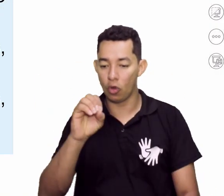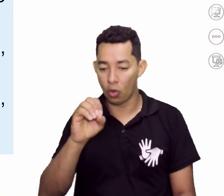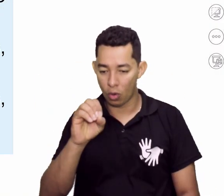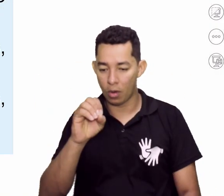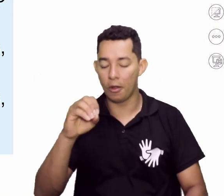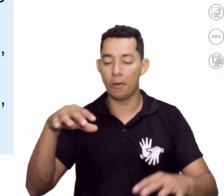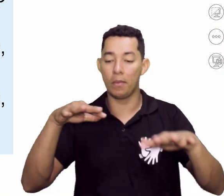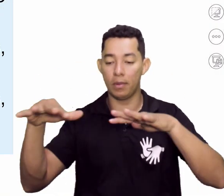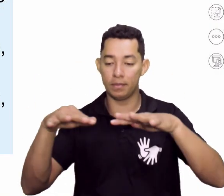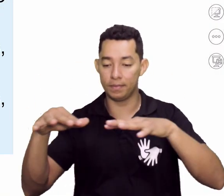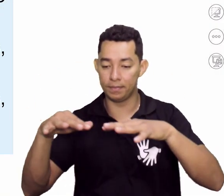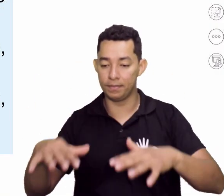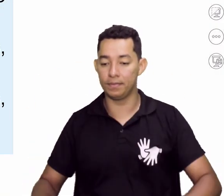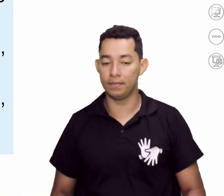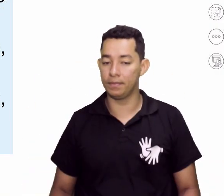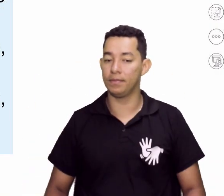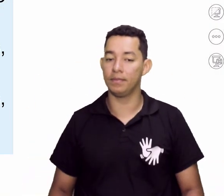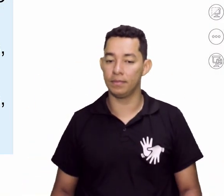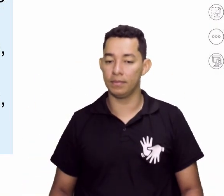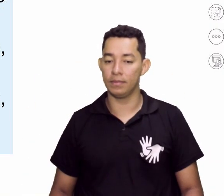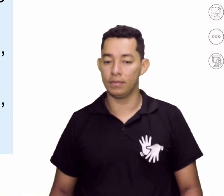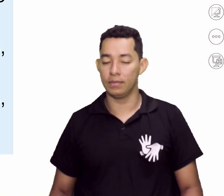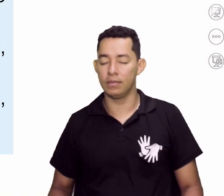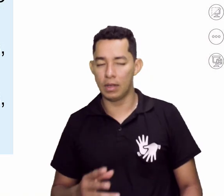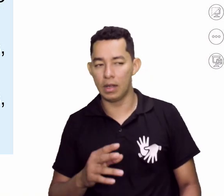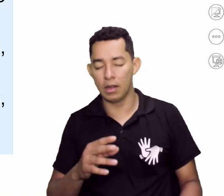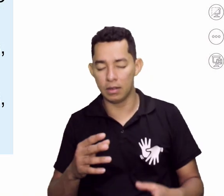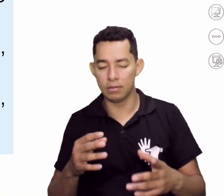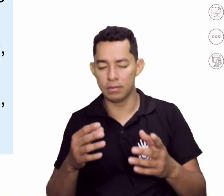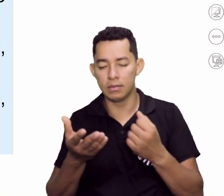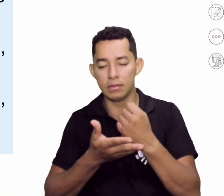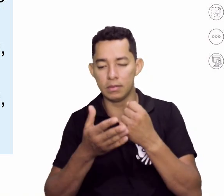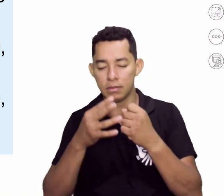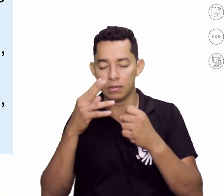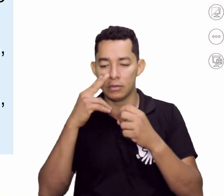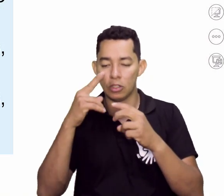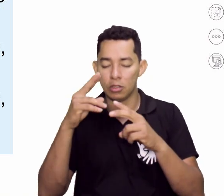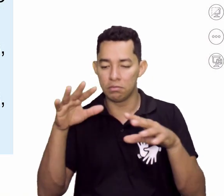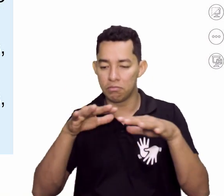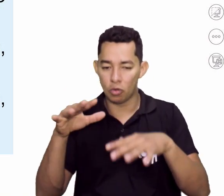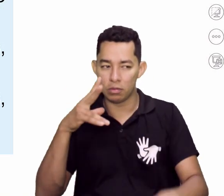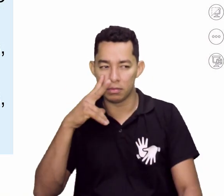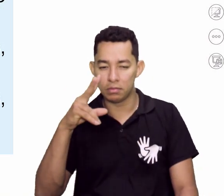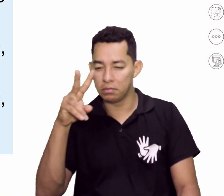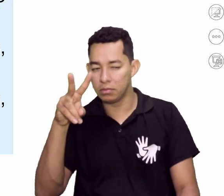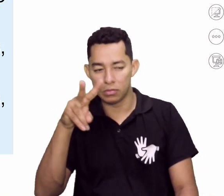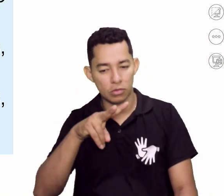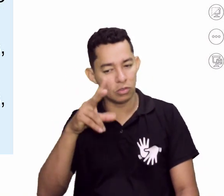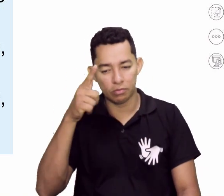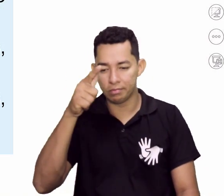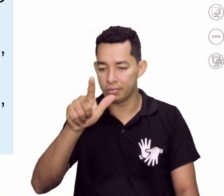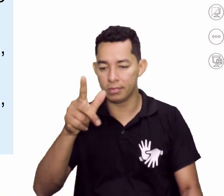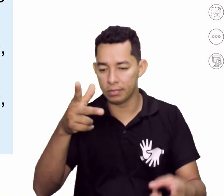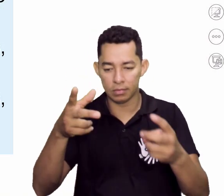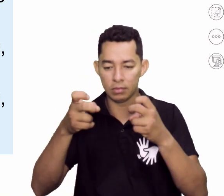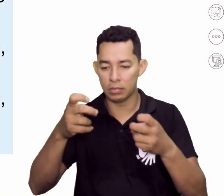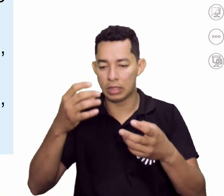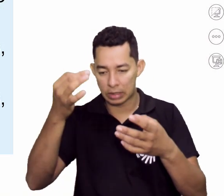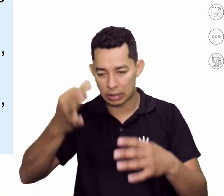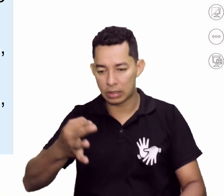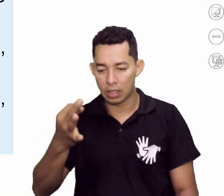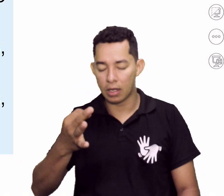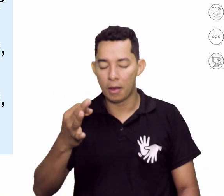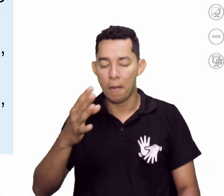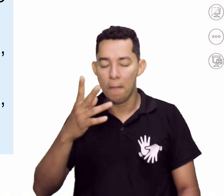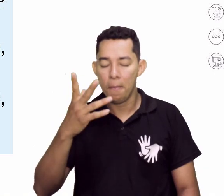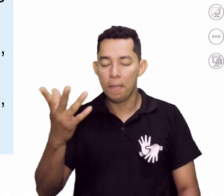justamente baseando num movimento que o olho não consegue acompanhar direito e tem uma certa ilusão sobre o que